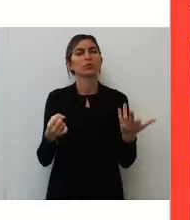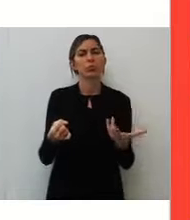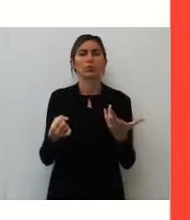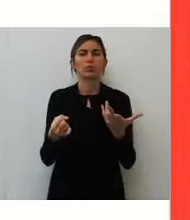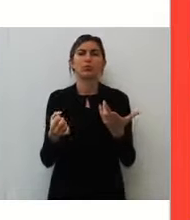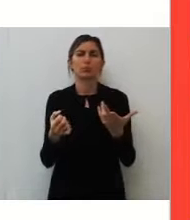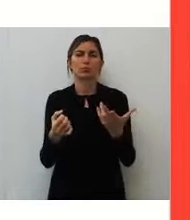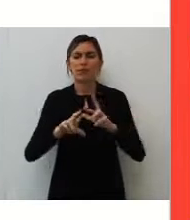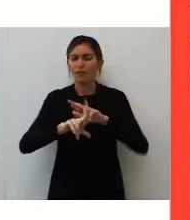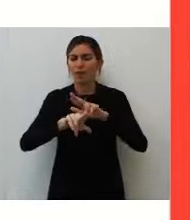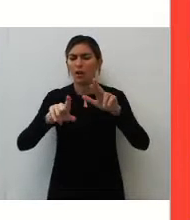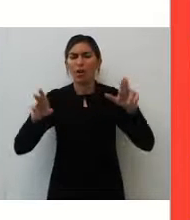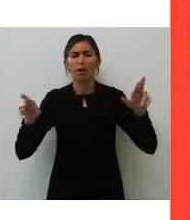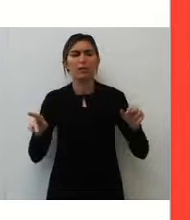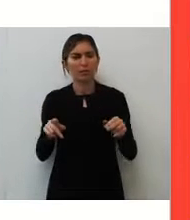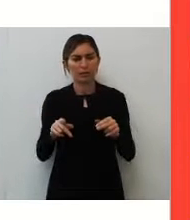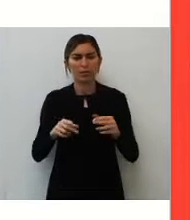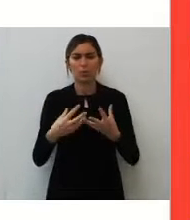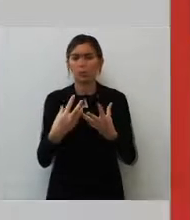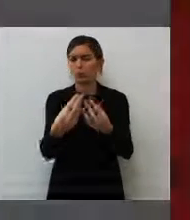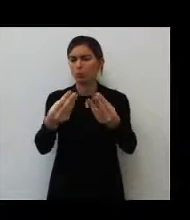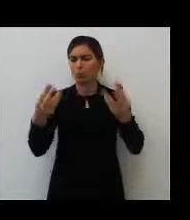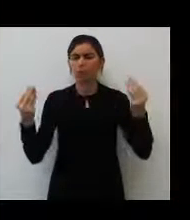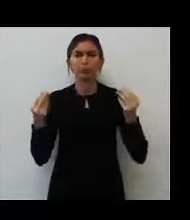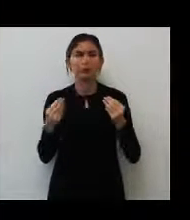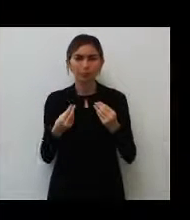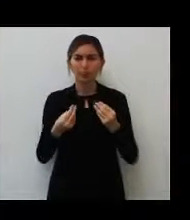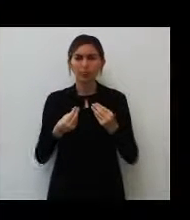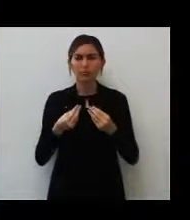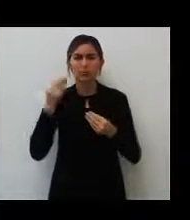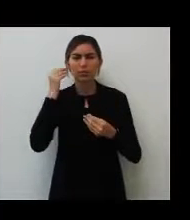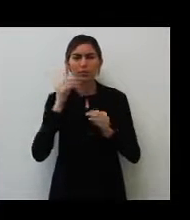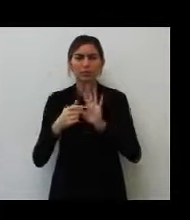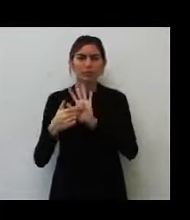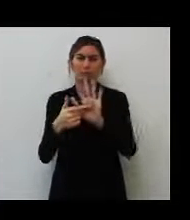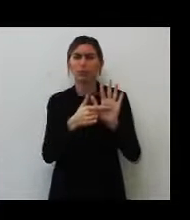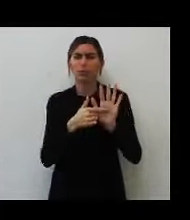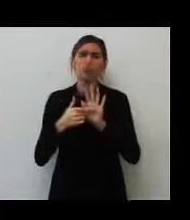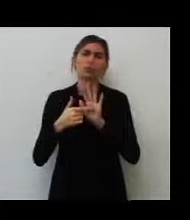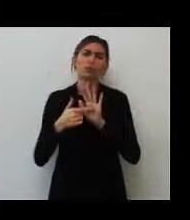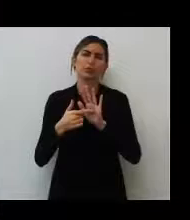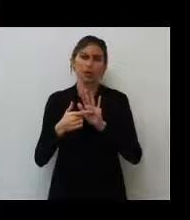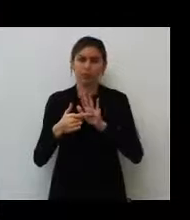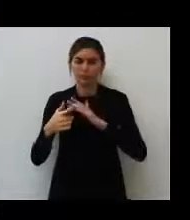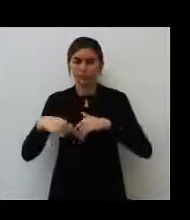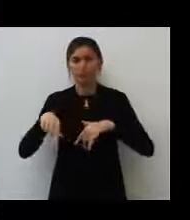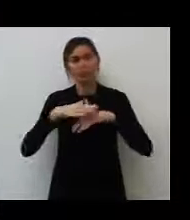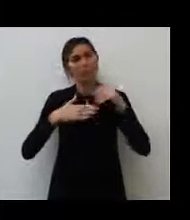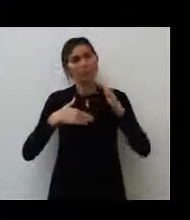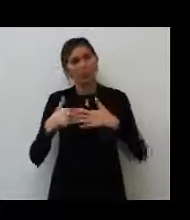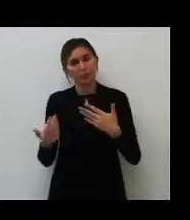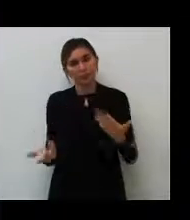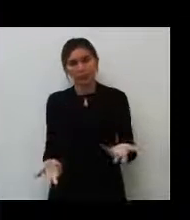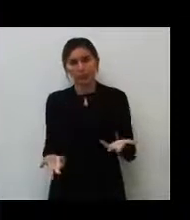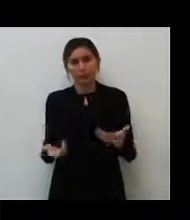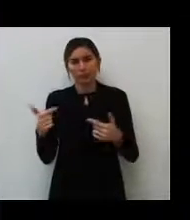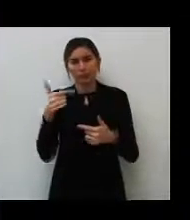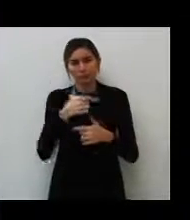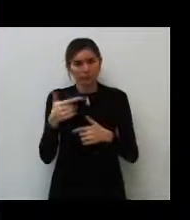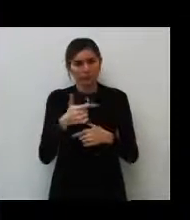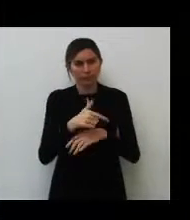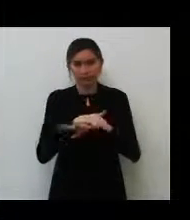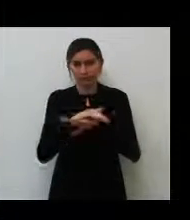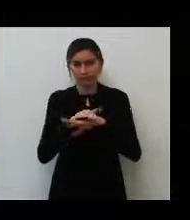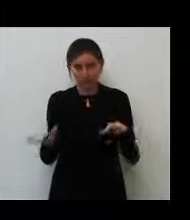bastantes várias muitas chances de mostrar de demonstrarmos nosso talento ao segundo a